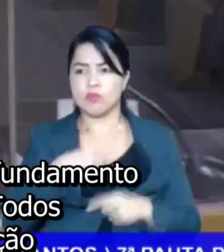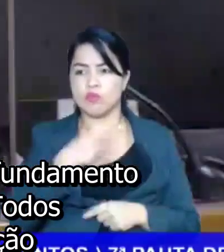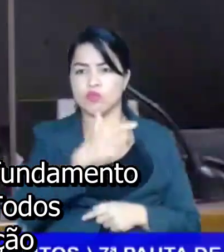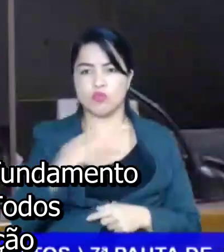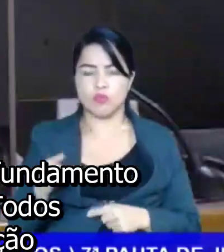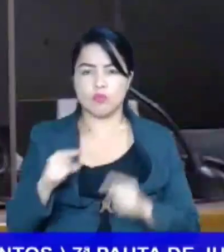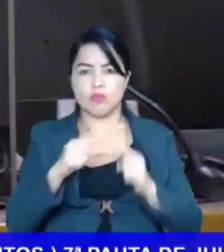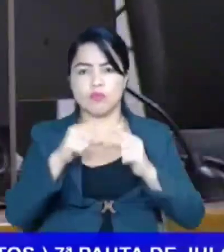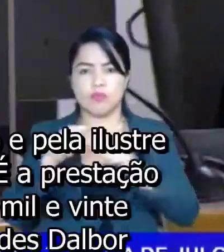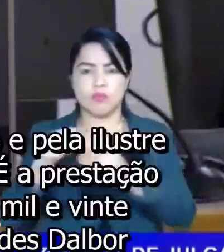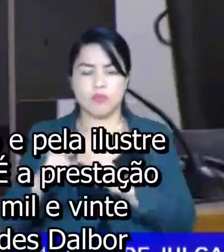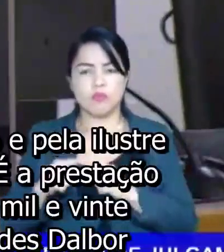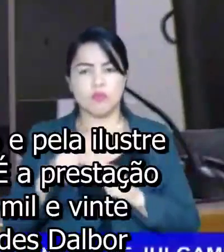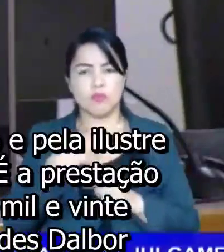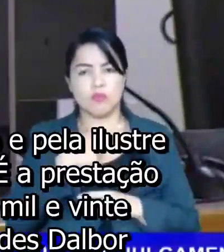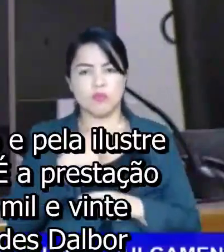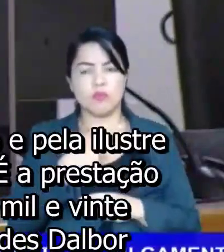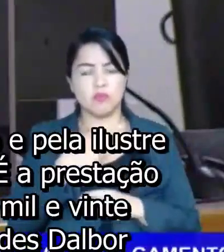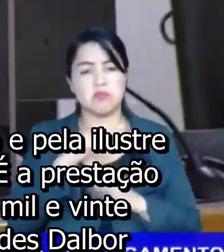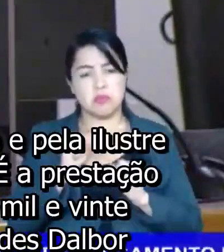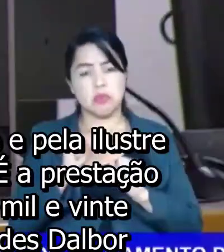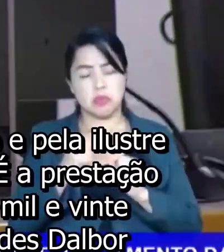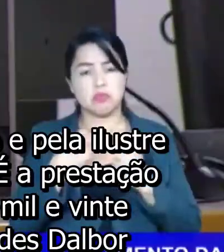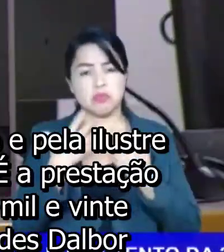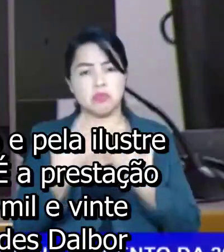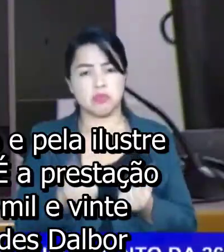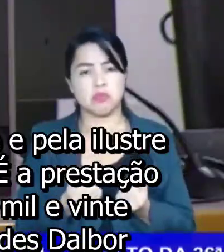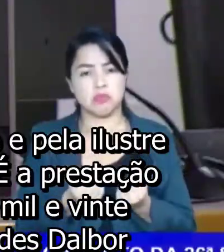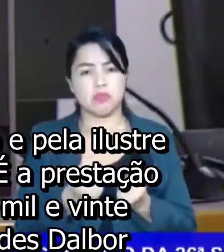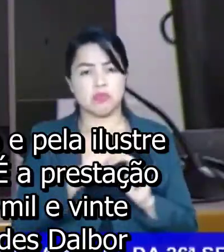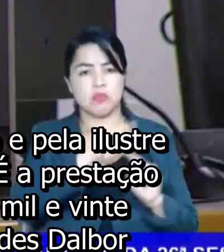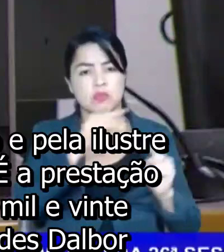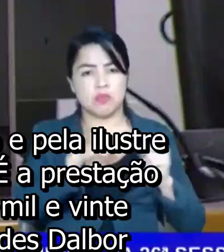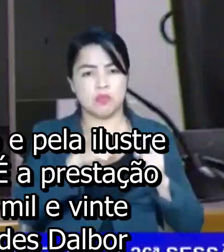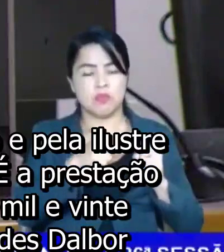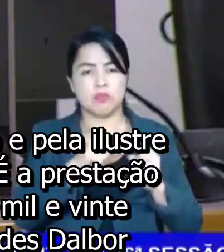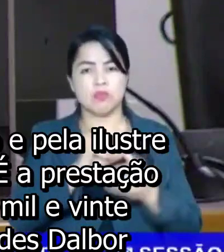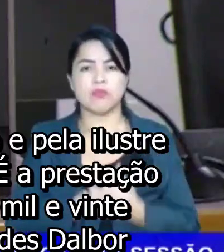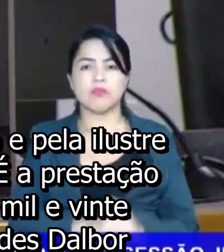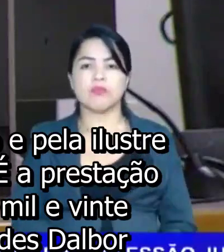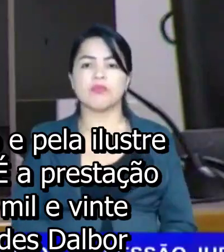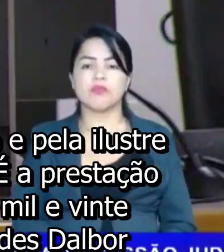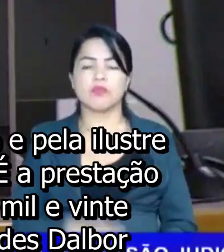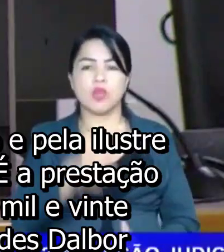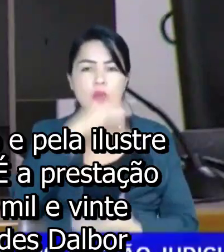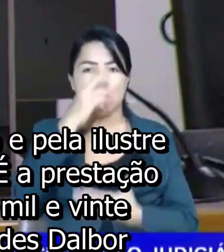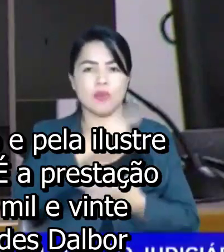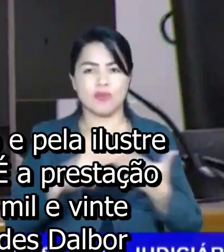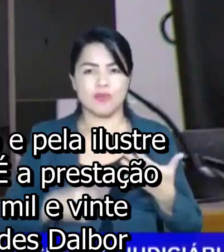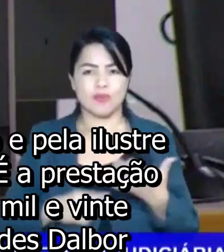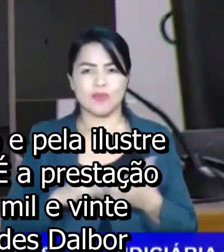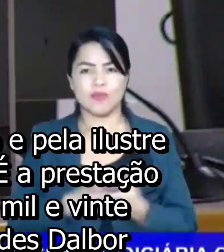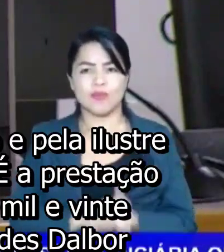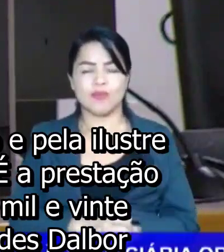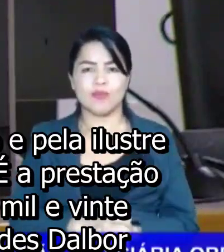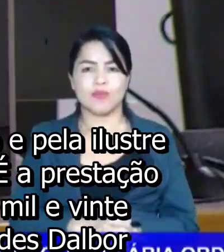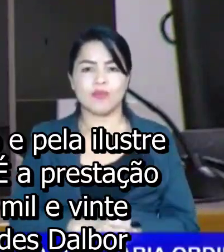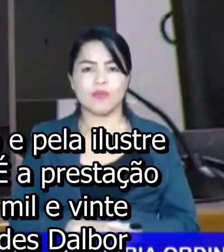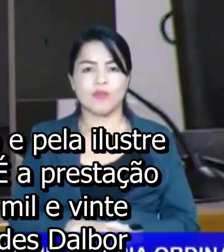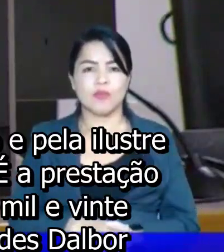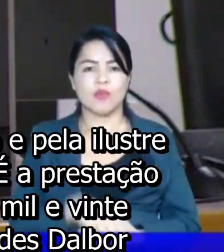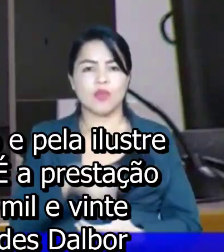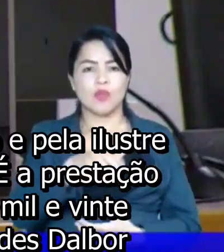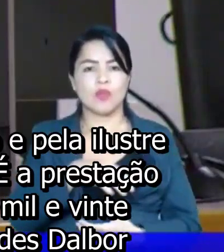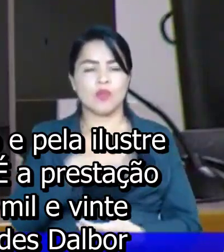havendo objeção... Em sua mesa, desembargador João Lages, folheando os papéis e fazendo leitura. Desembargador Carmo, vamos ao item 10